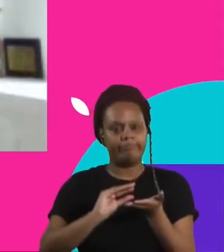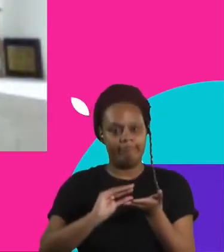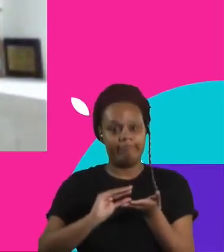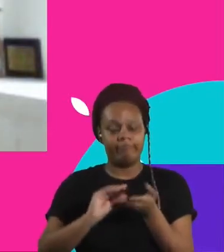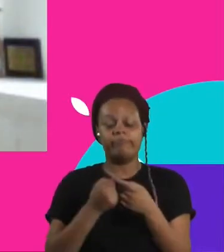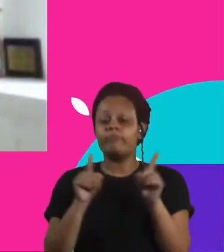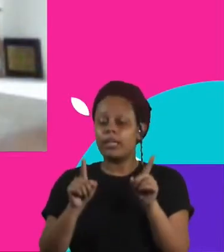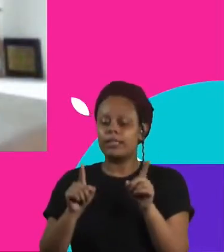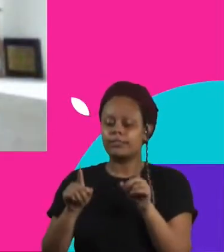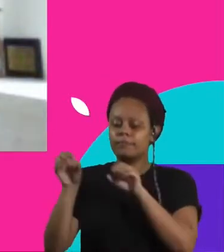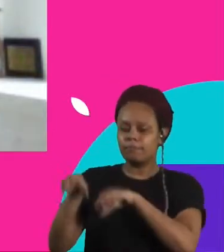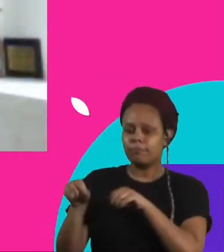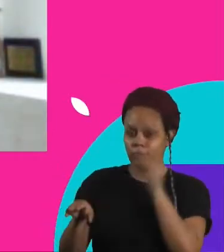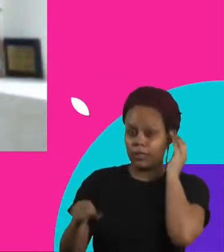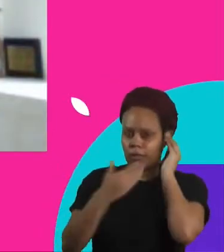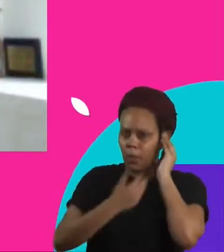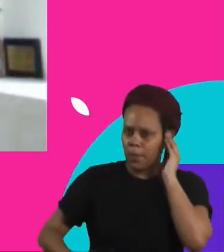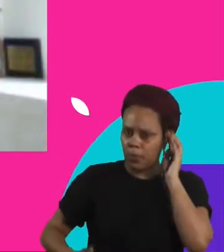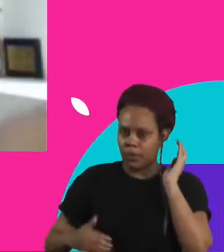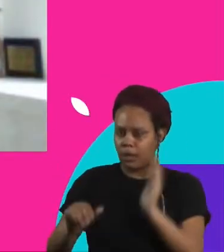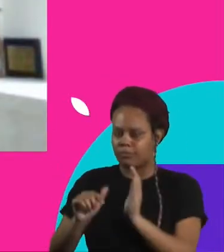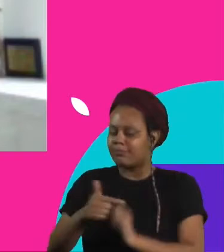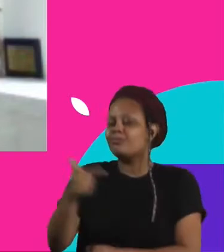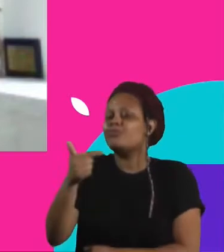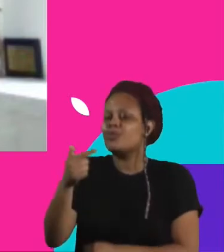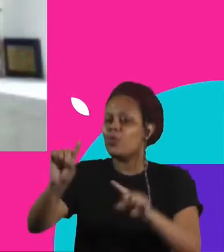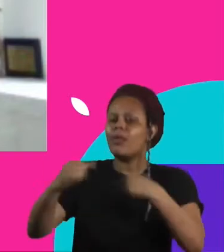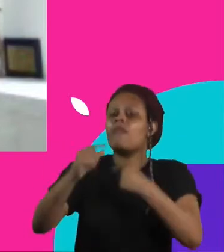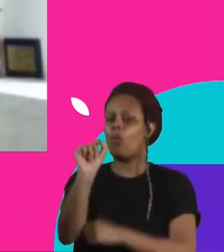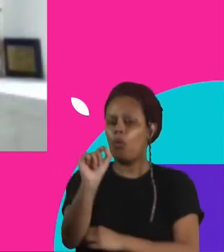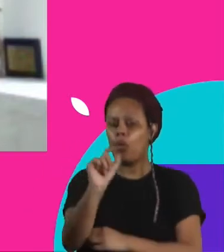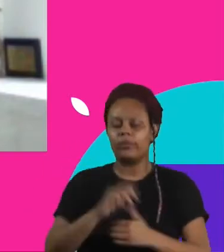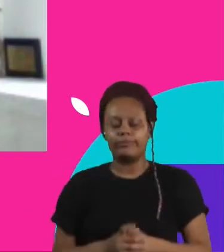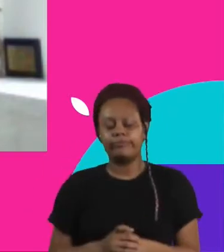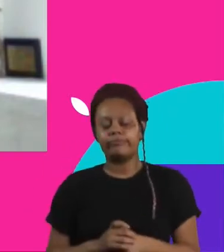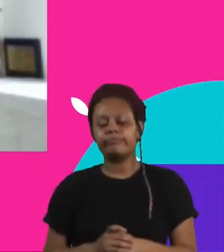temos na educação pública o segundo desafio, que é, agora que a gente já sabe o que